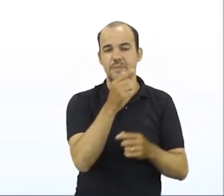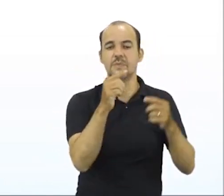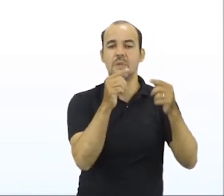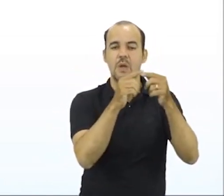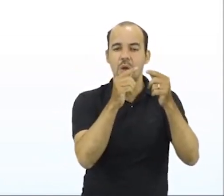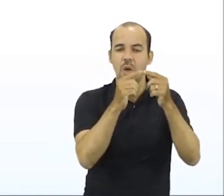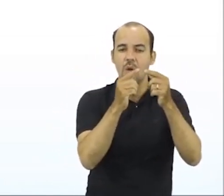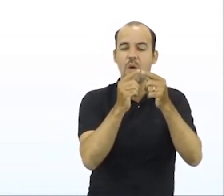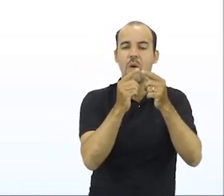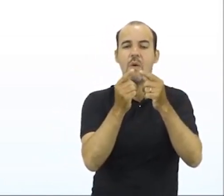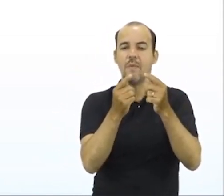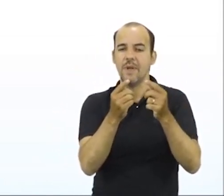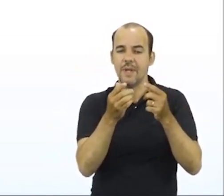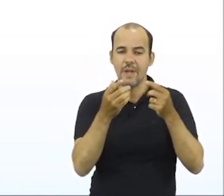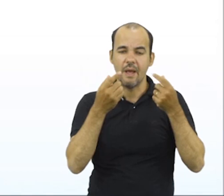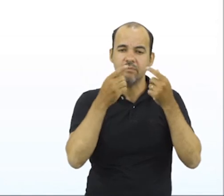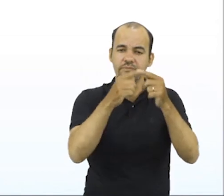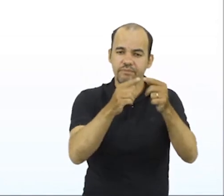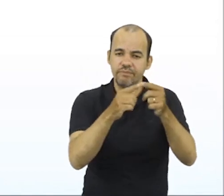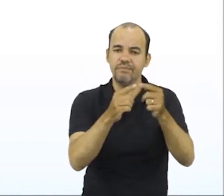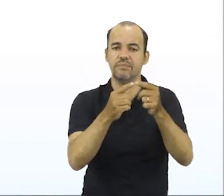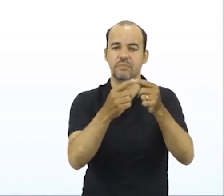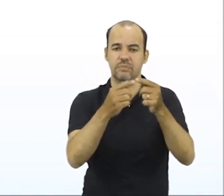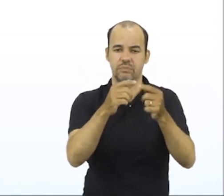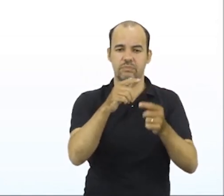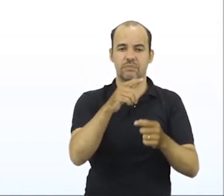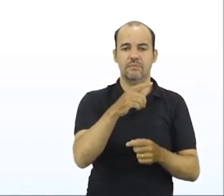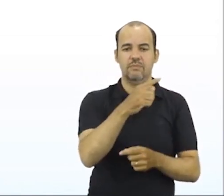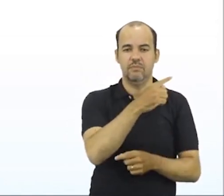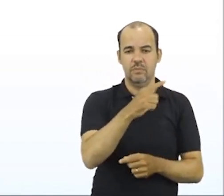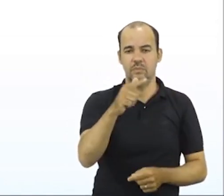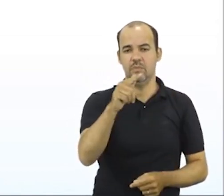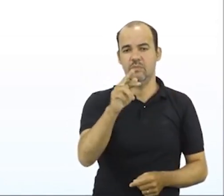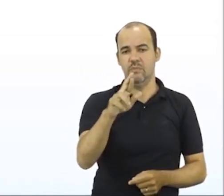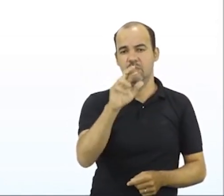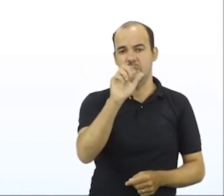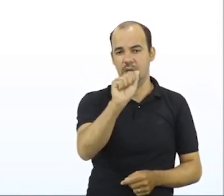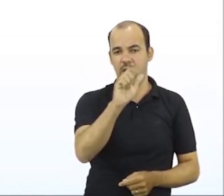Vai ser a favor do gradiente de concentração.